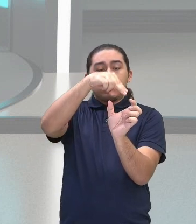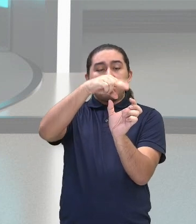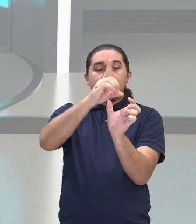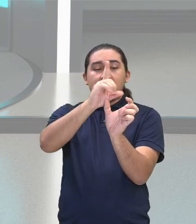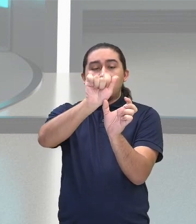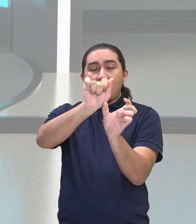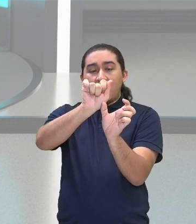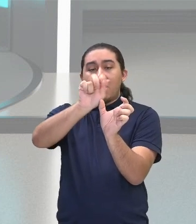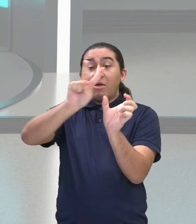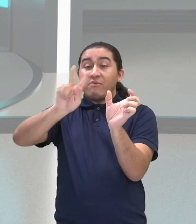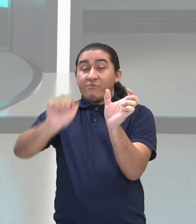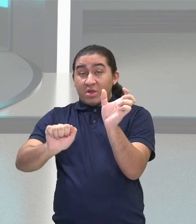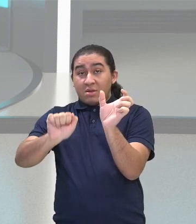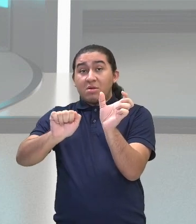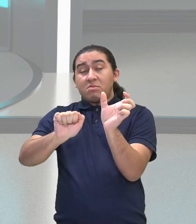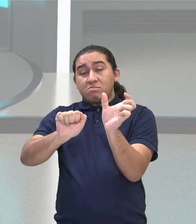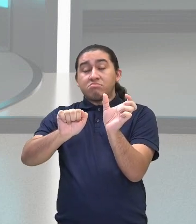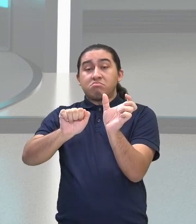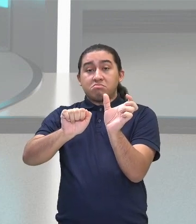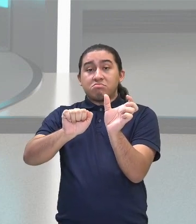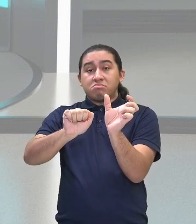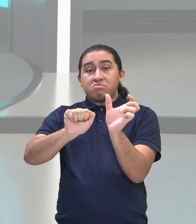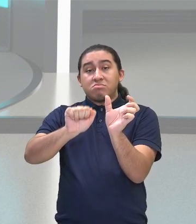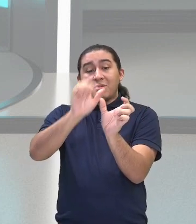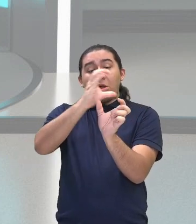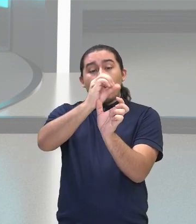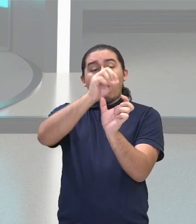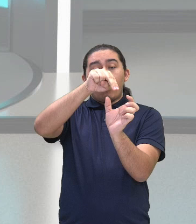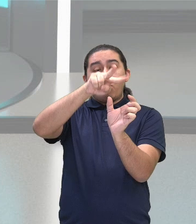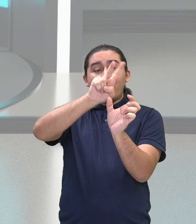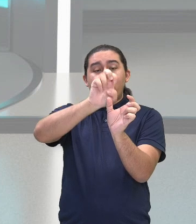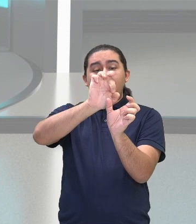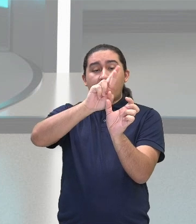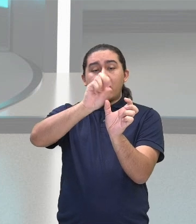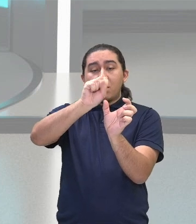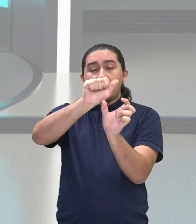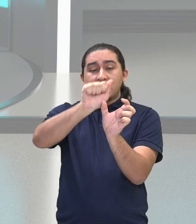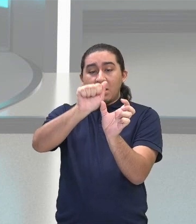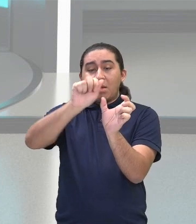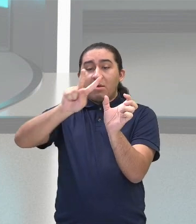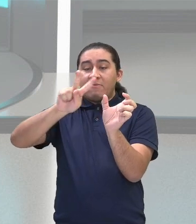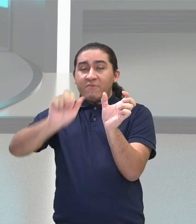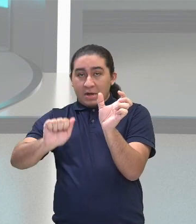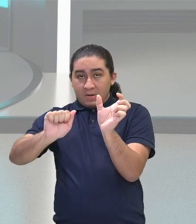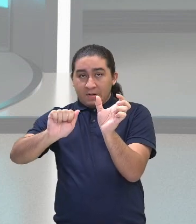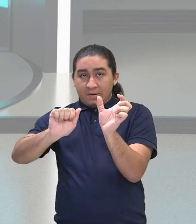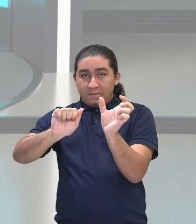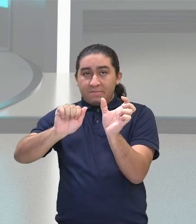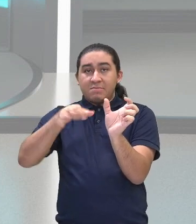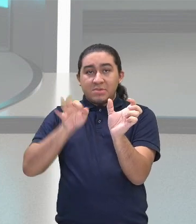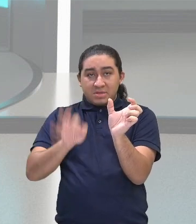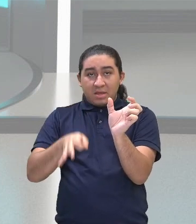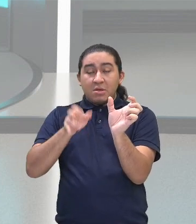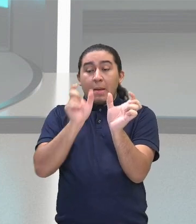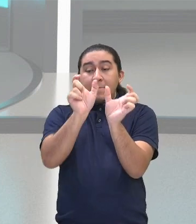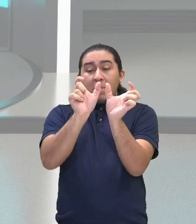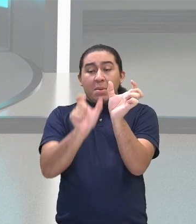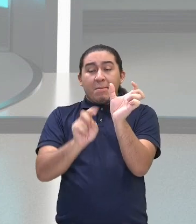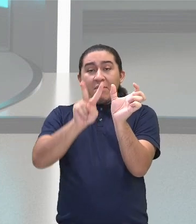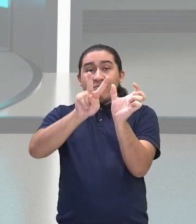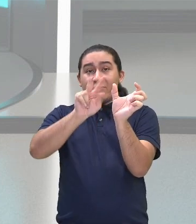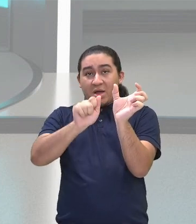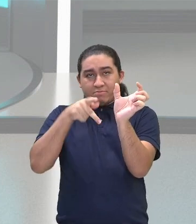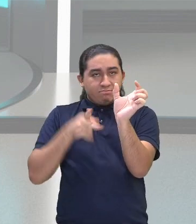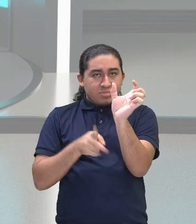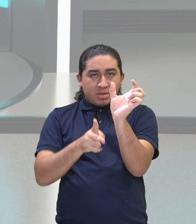tá? Andava, falava, conversava. Então, termina com VA da primeira